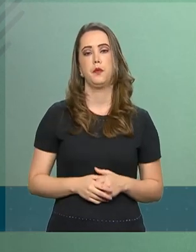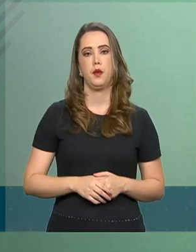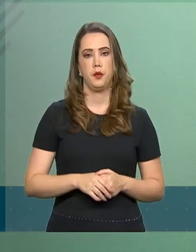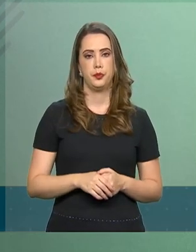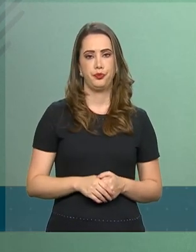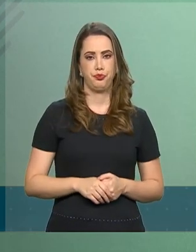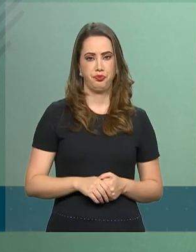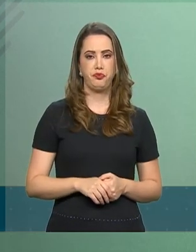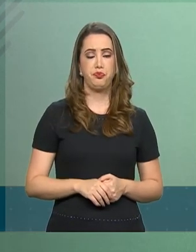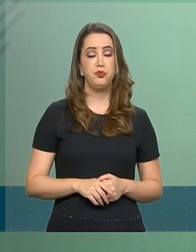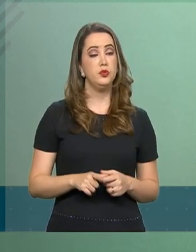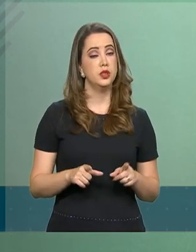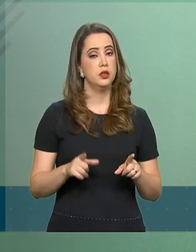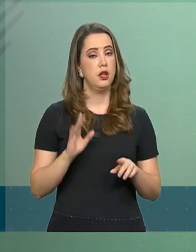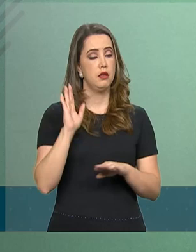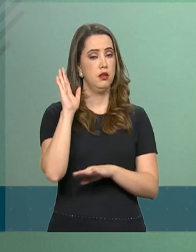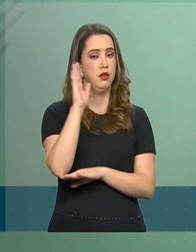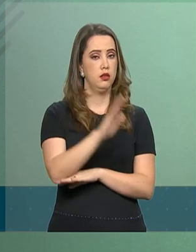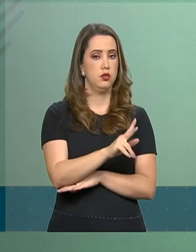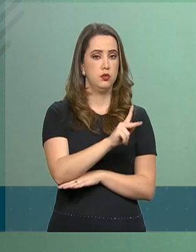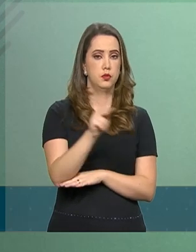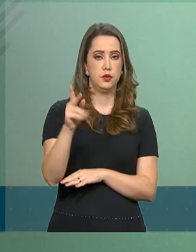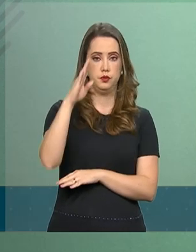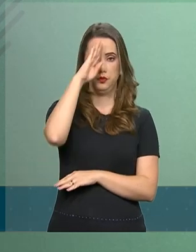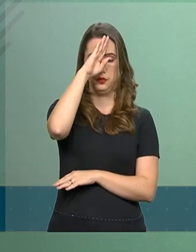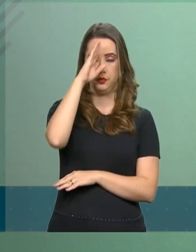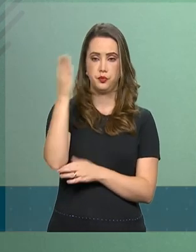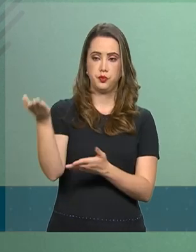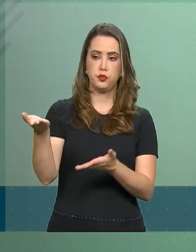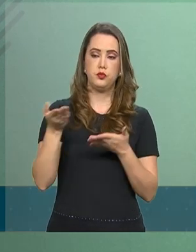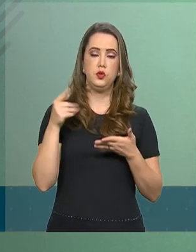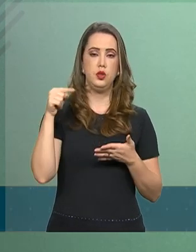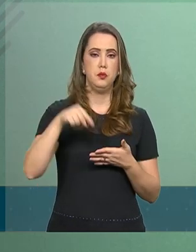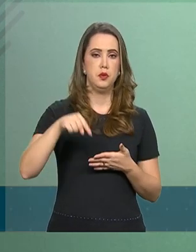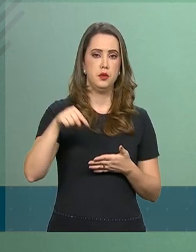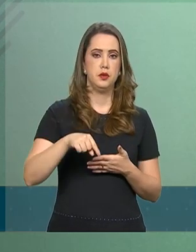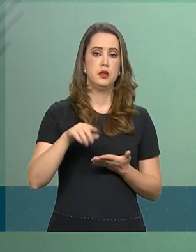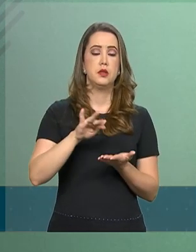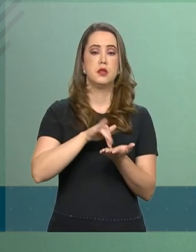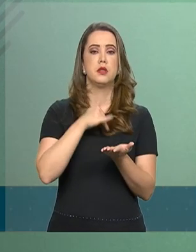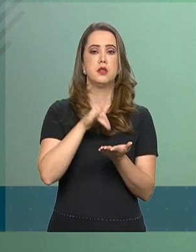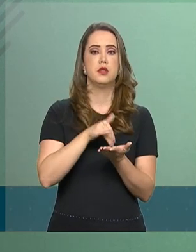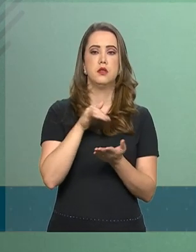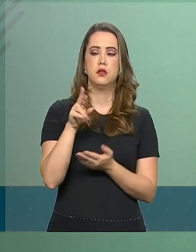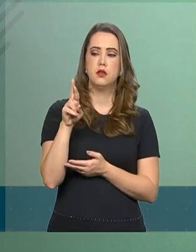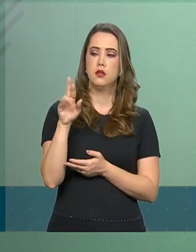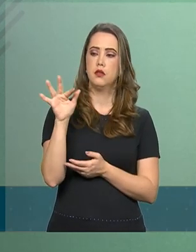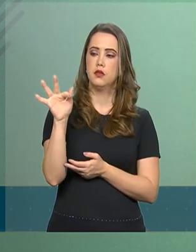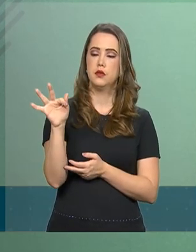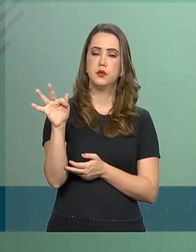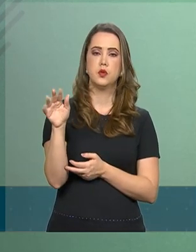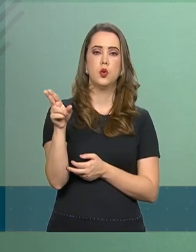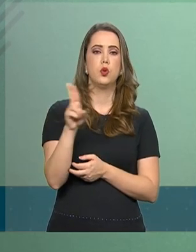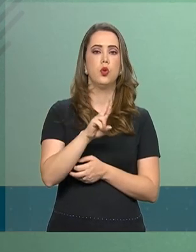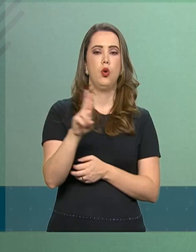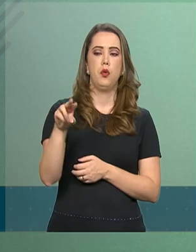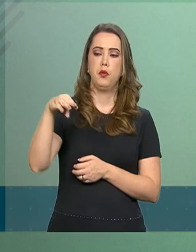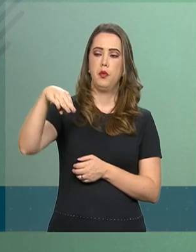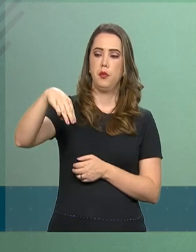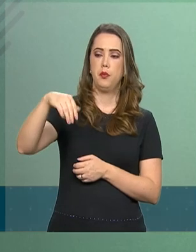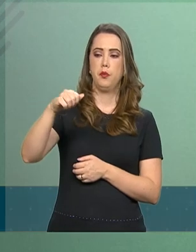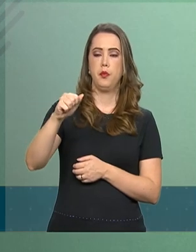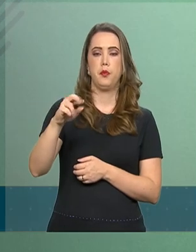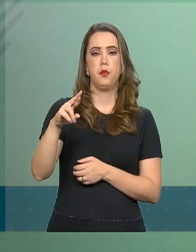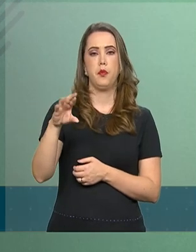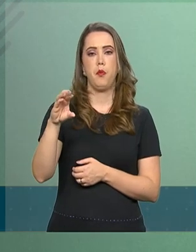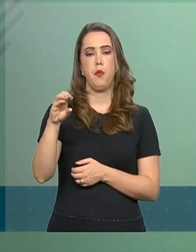na parte da tarde o senhor presidente recebeu o secretário da receita federal senhor marcos sintra onde